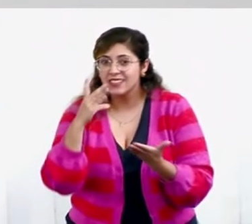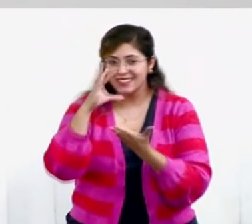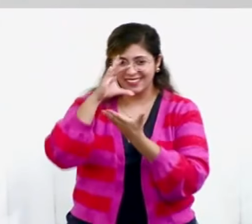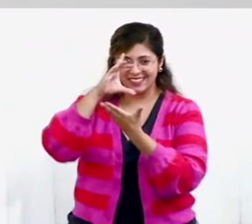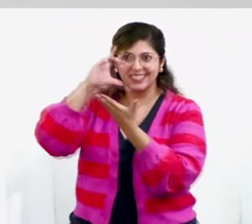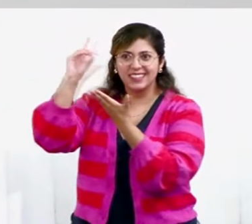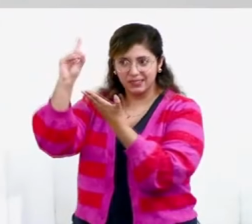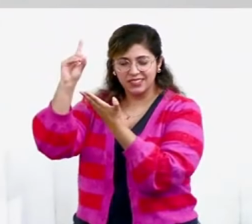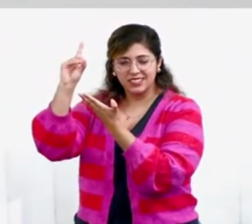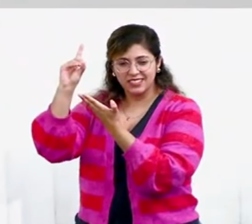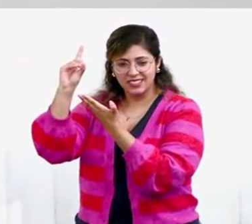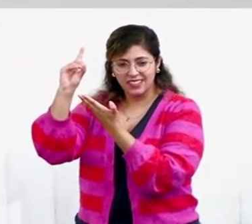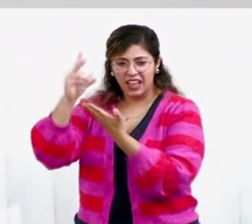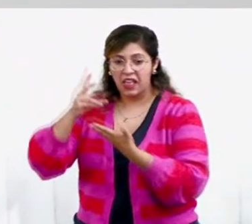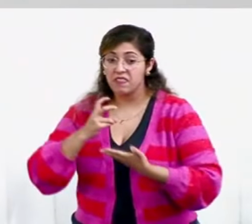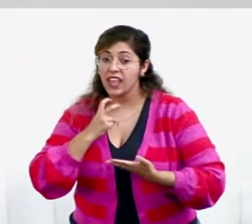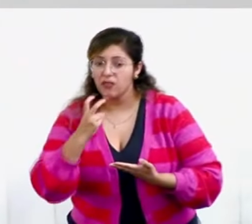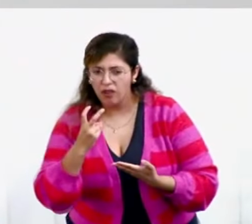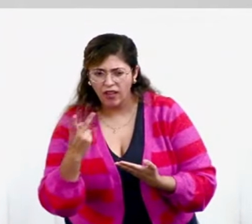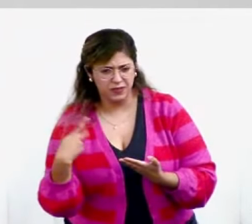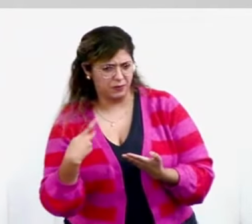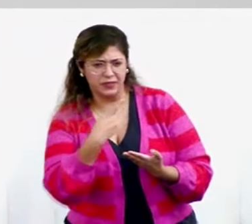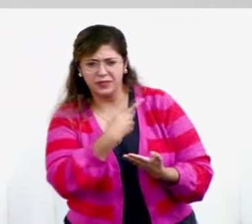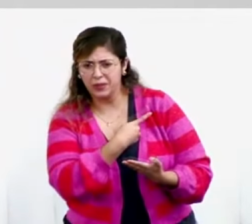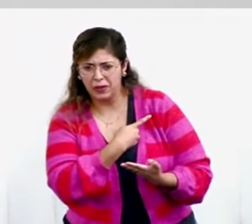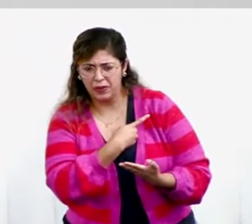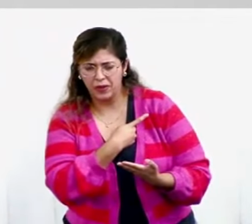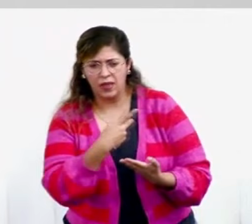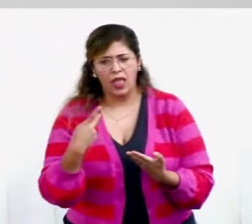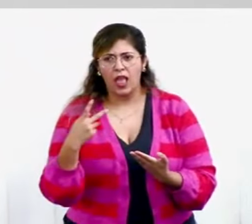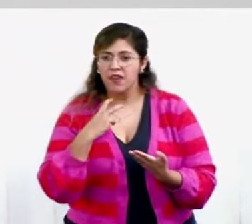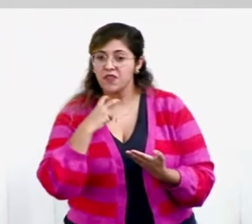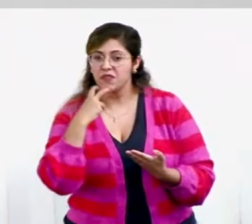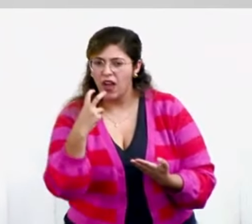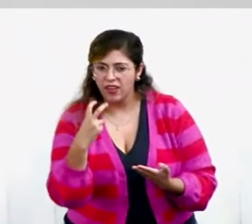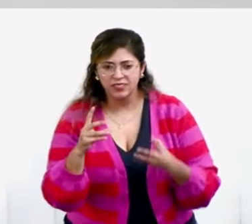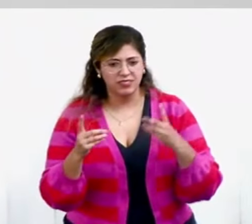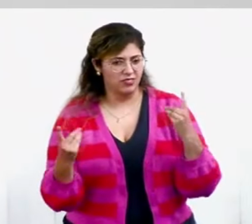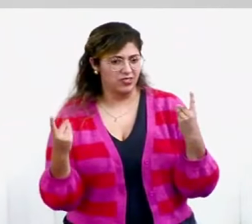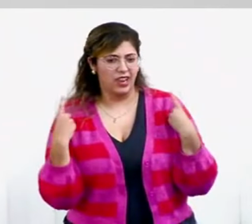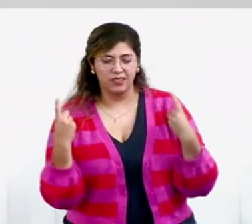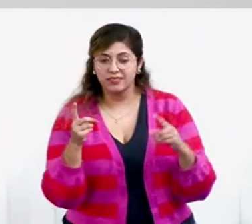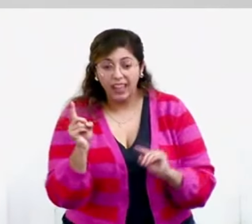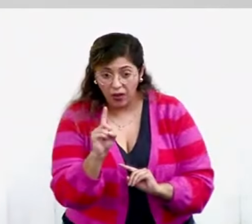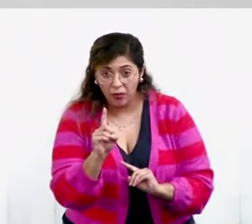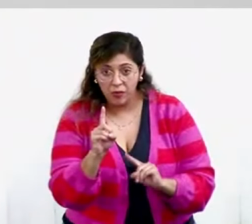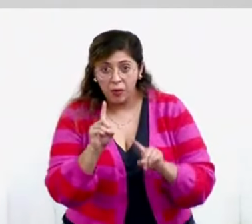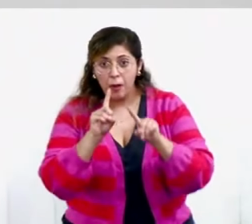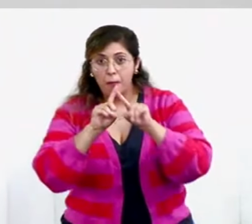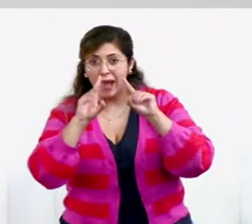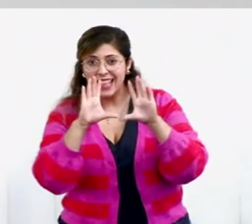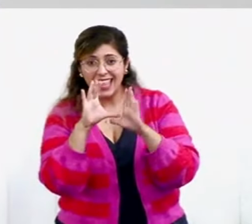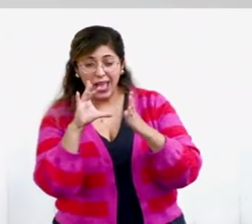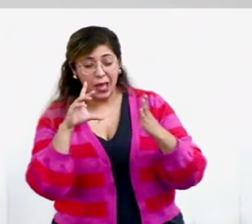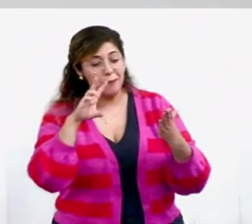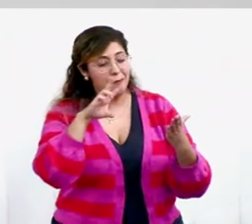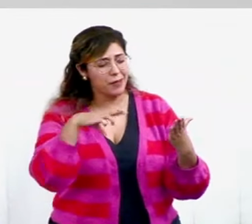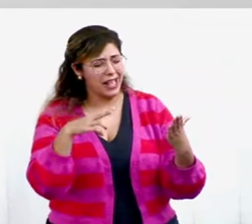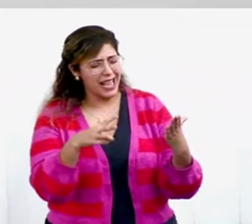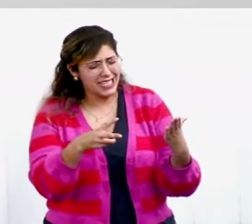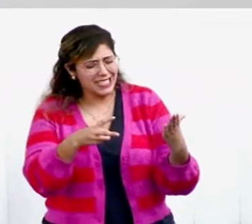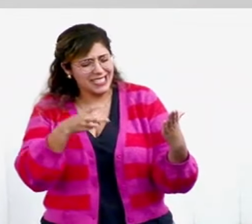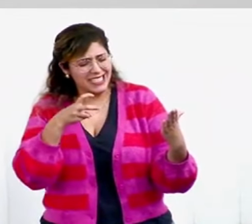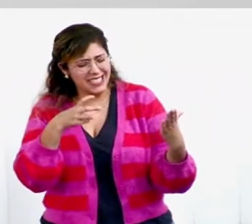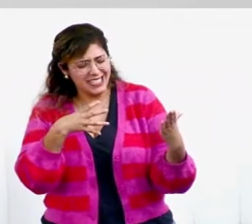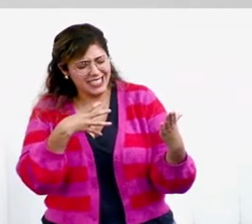eu estou aprendendo do próprio Mestre. Ele que está falando comigo e